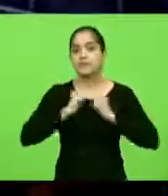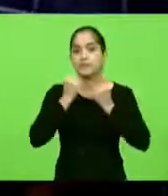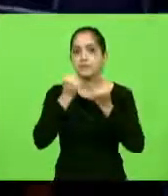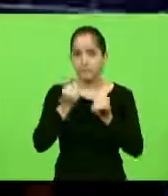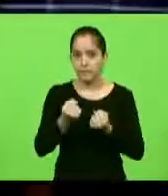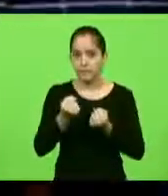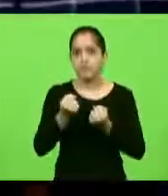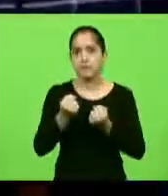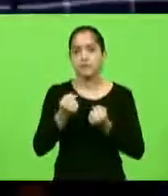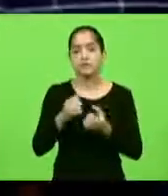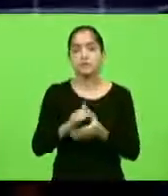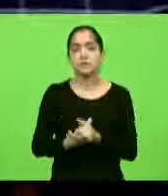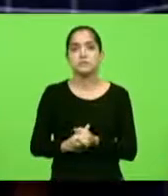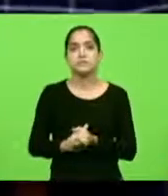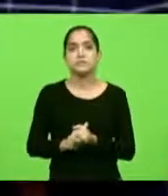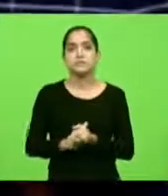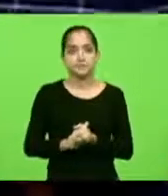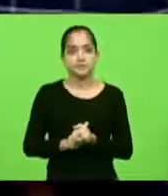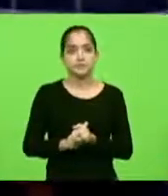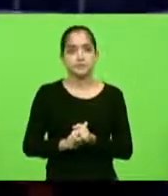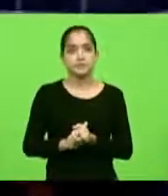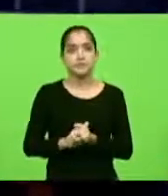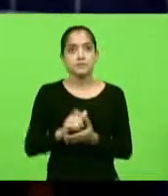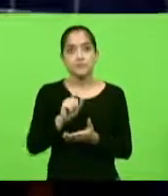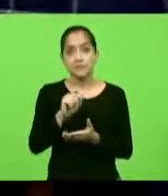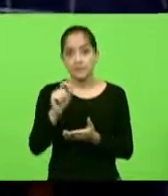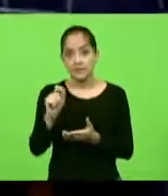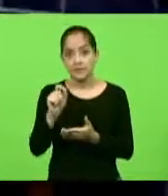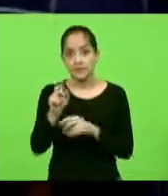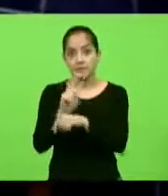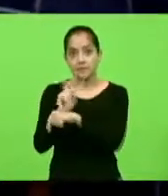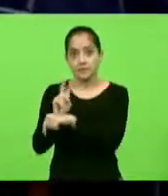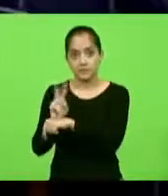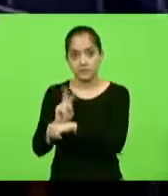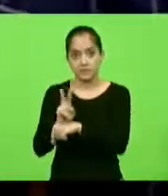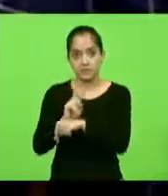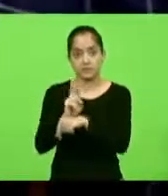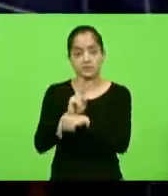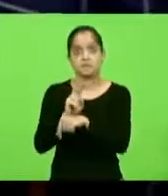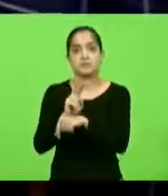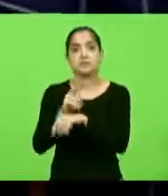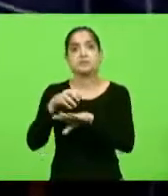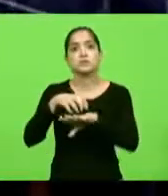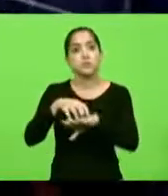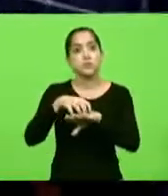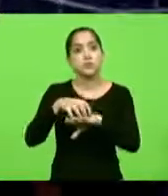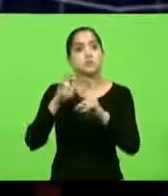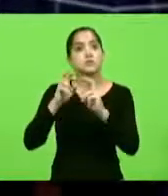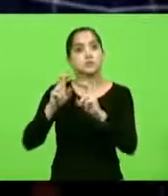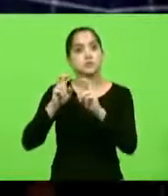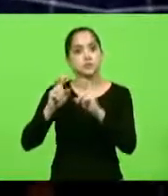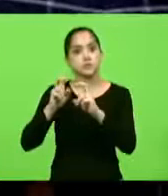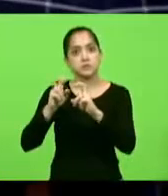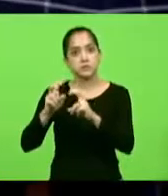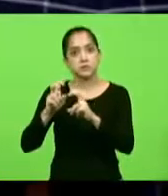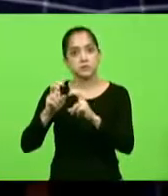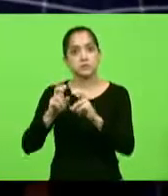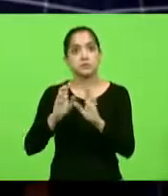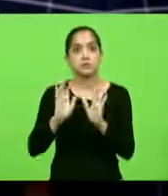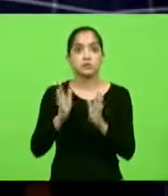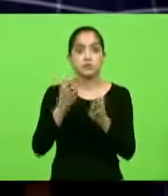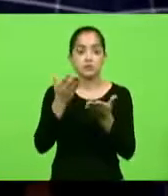age muito bem nessa questão da fiscalização da Comissão de Transporte, já que não deixaram o deputado João